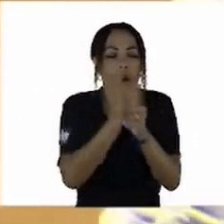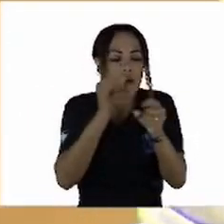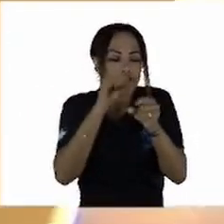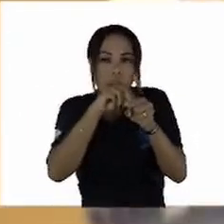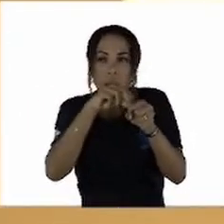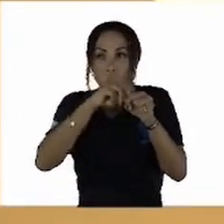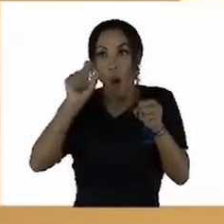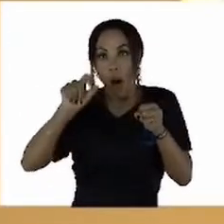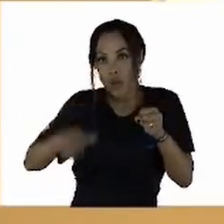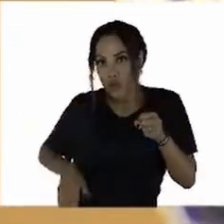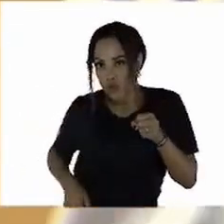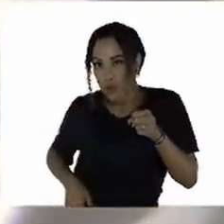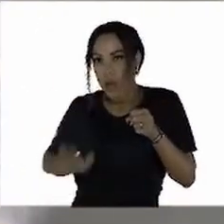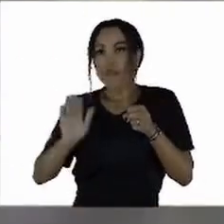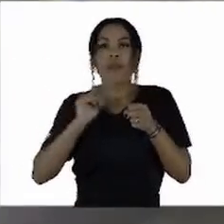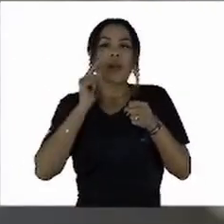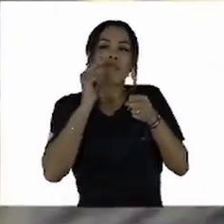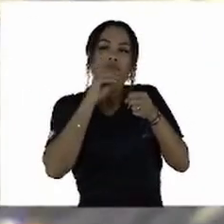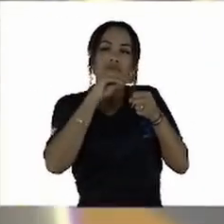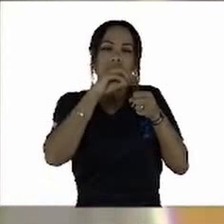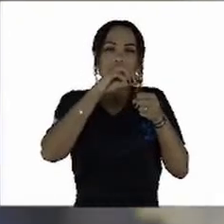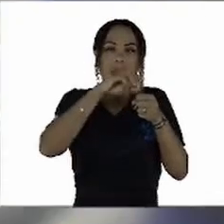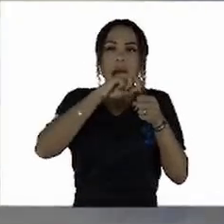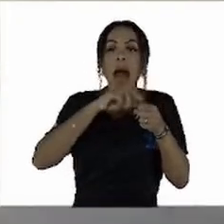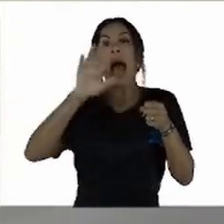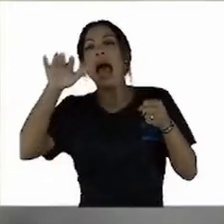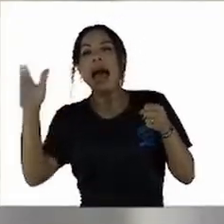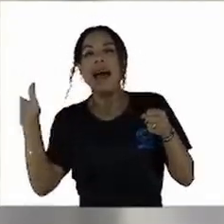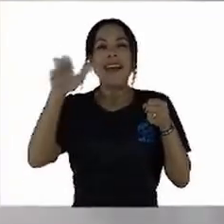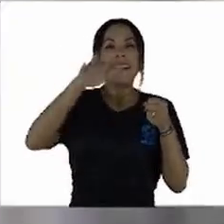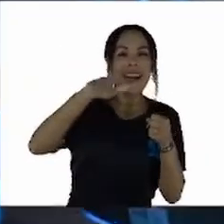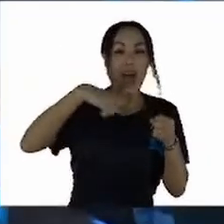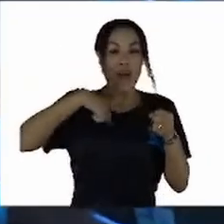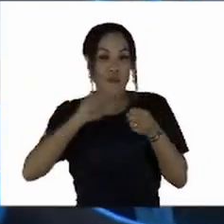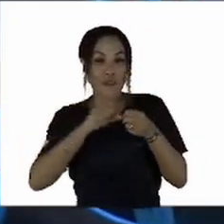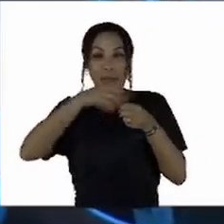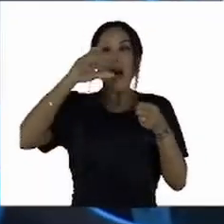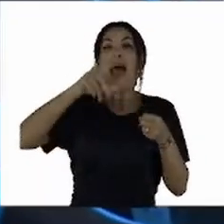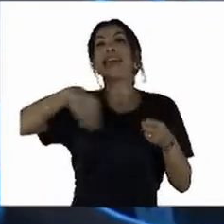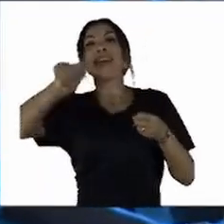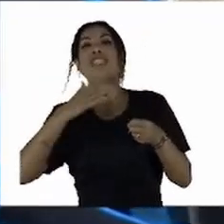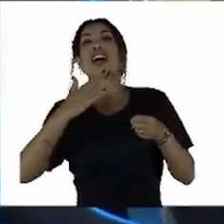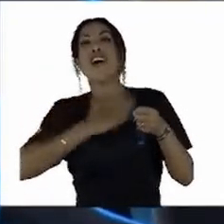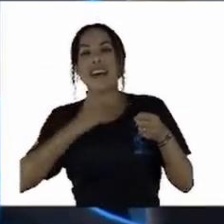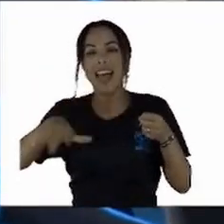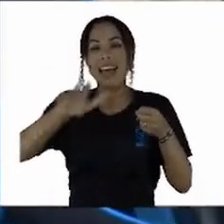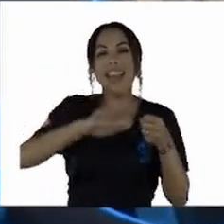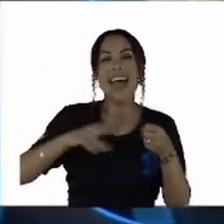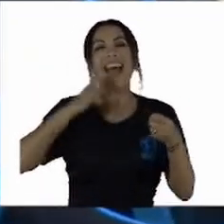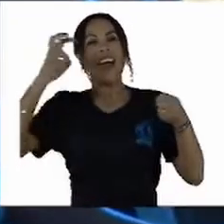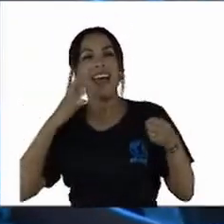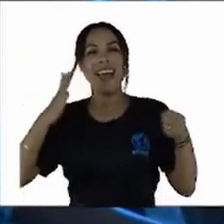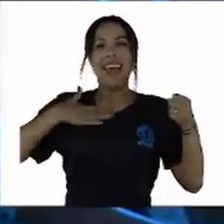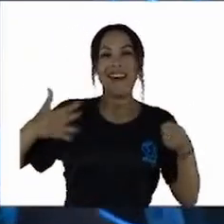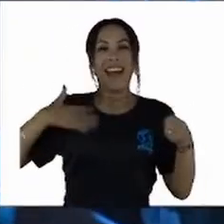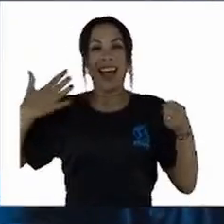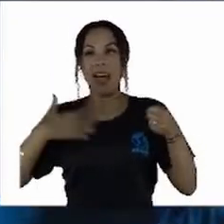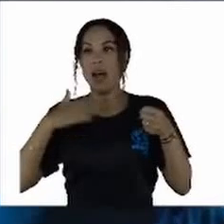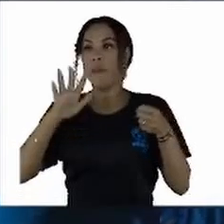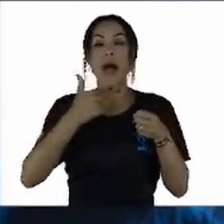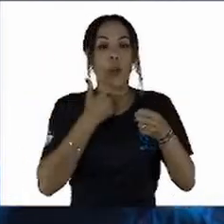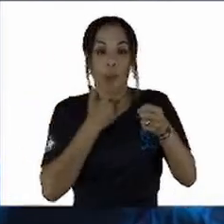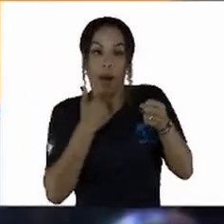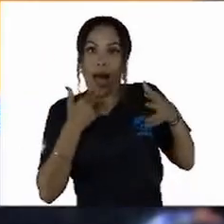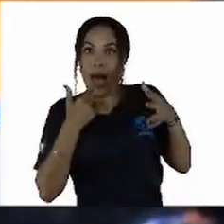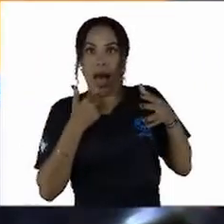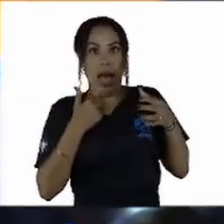deixa aqui, o azul é o que ele vai usar. Então ele deixa lá e ele fica, alô galerinha, vou fazer uma mágica. Quem gosta de mágica? As crianças falam, eu, todo mundo gosta de mágica, mas não pode